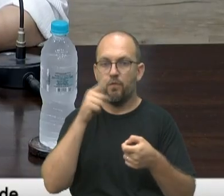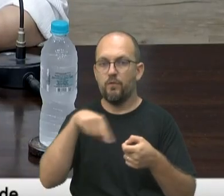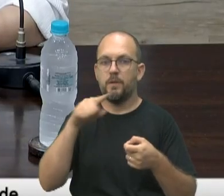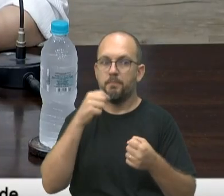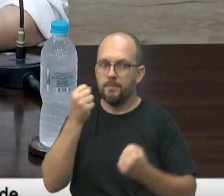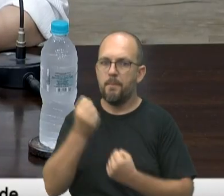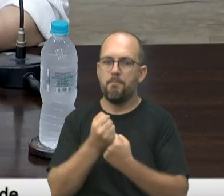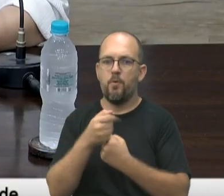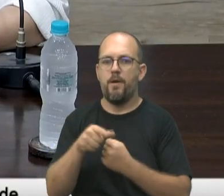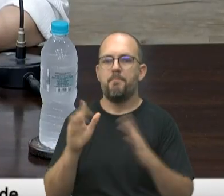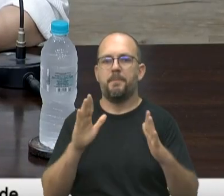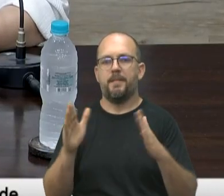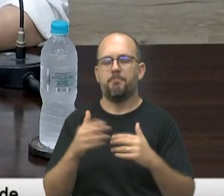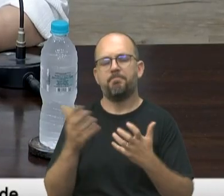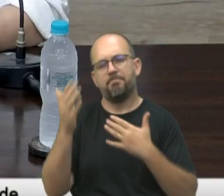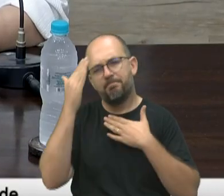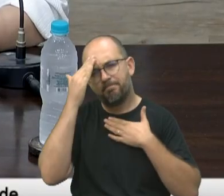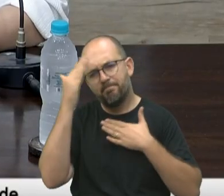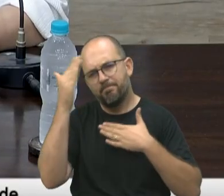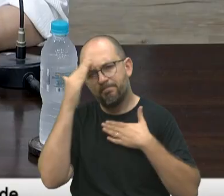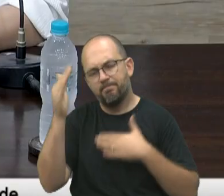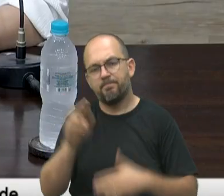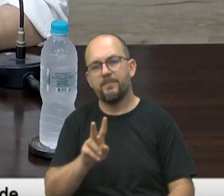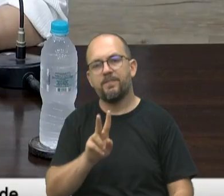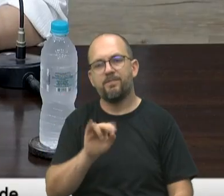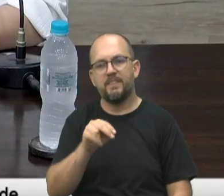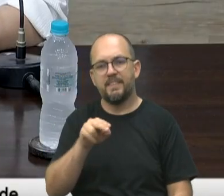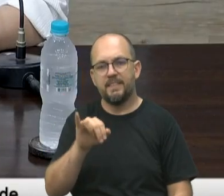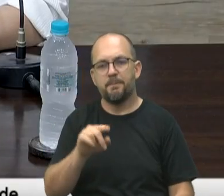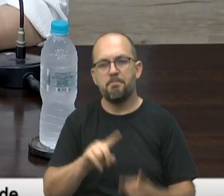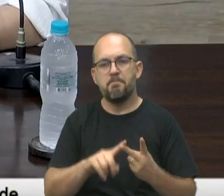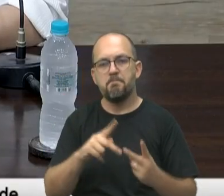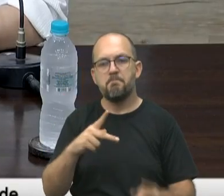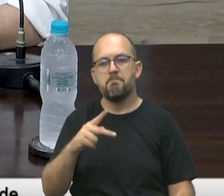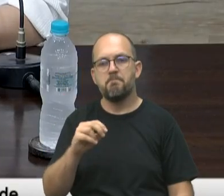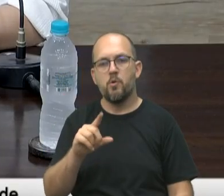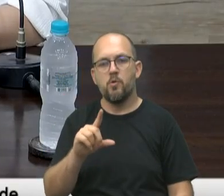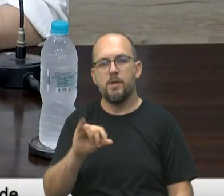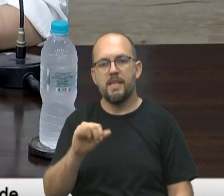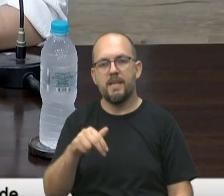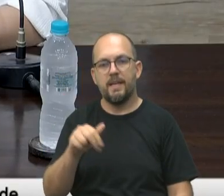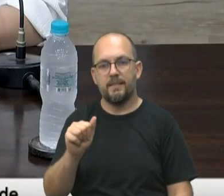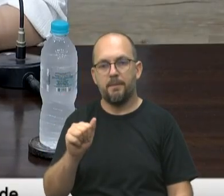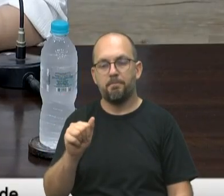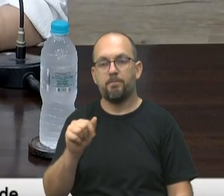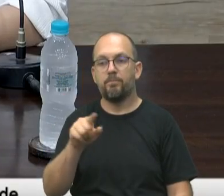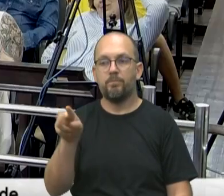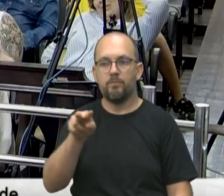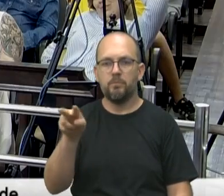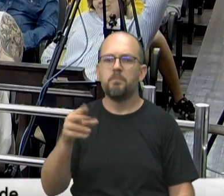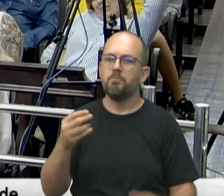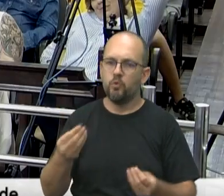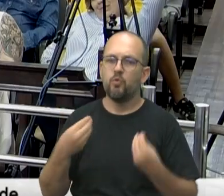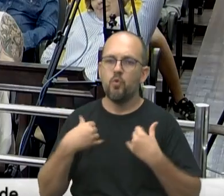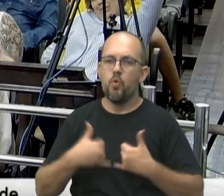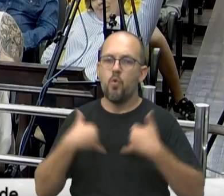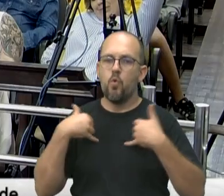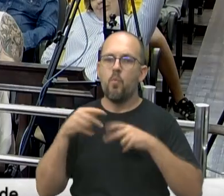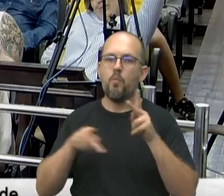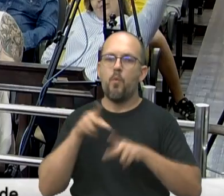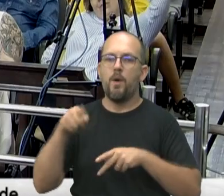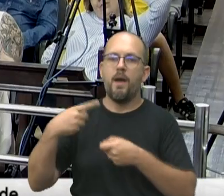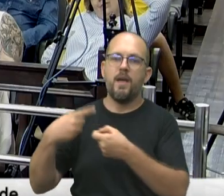apoiar esse mandato. Quero agradecer muito ao Vini e à Poliana, que são outros mandatos que muito orgulham a população aqui